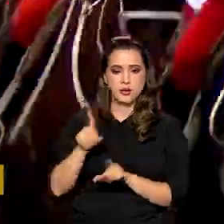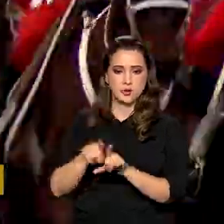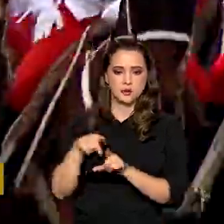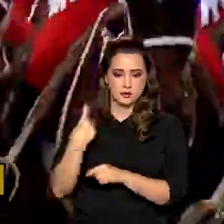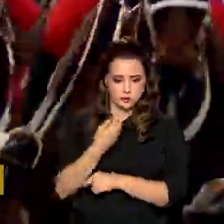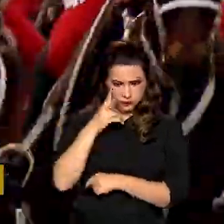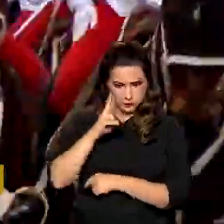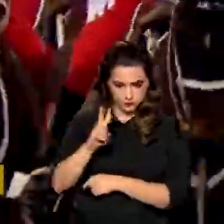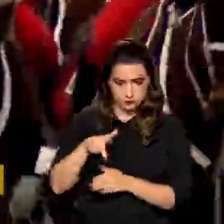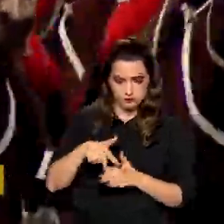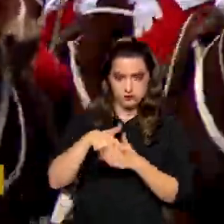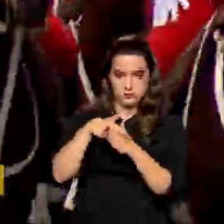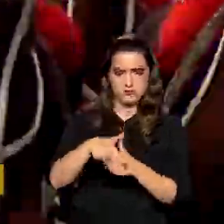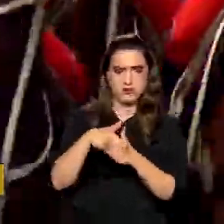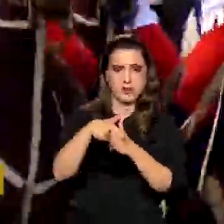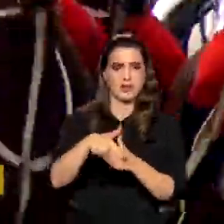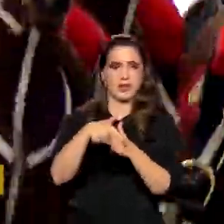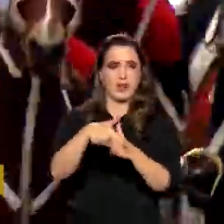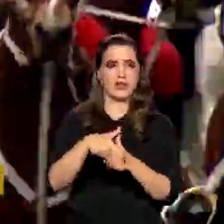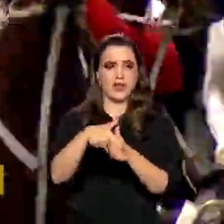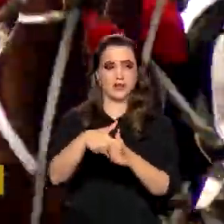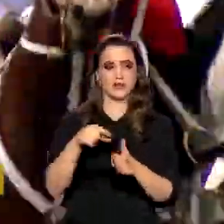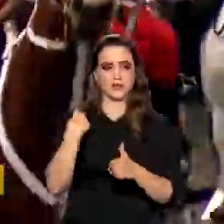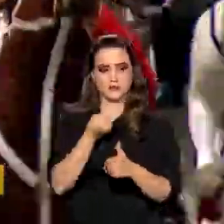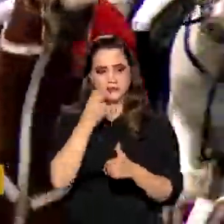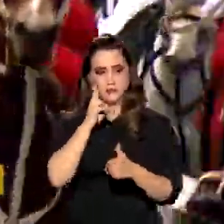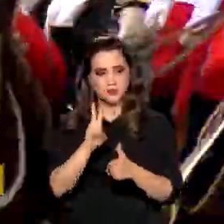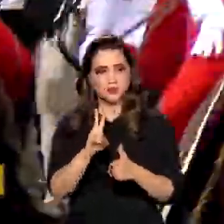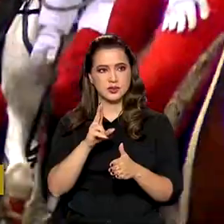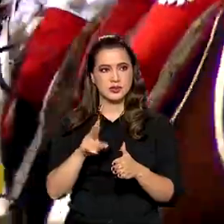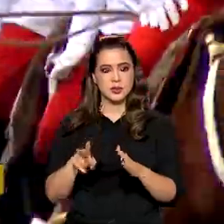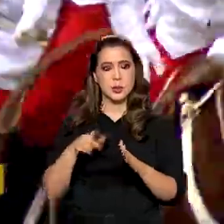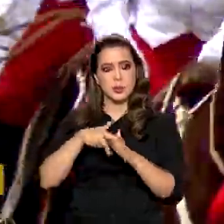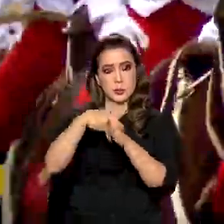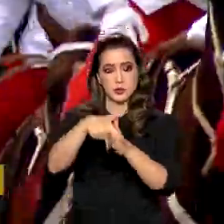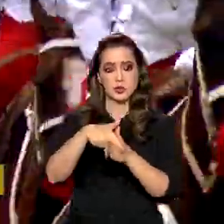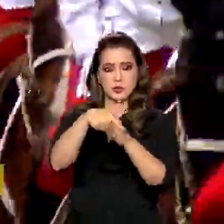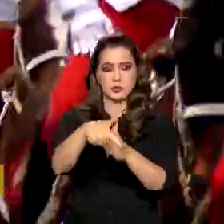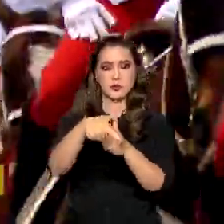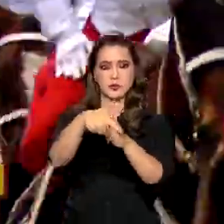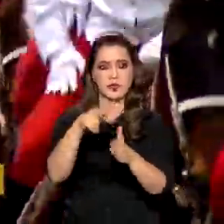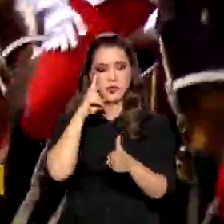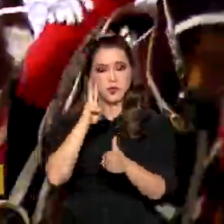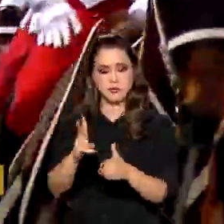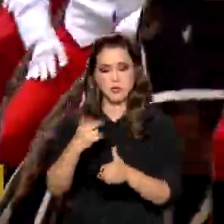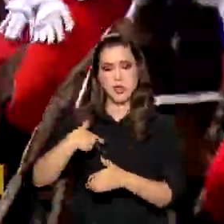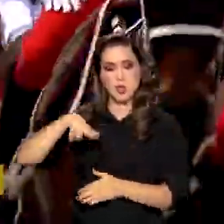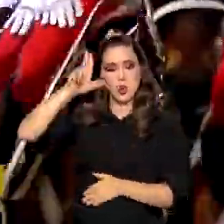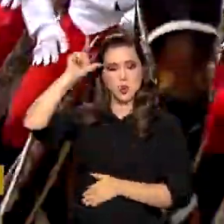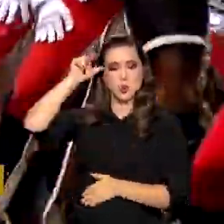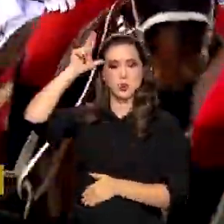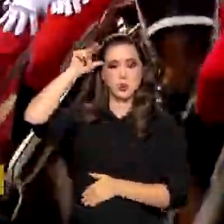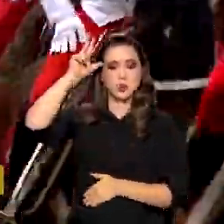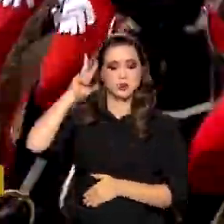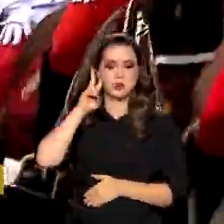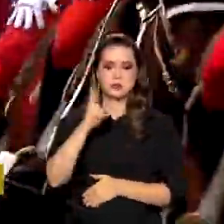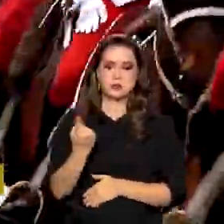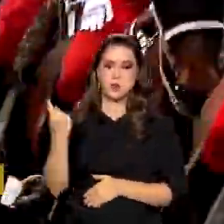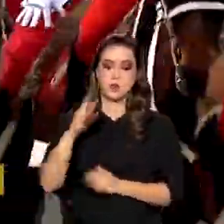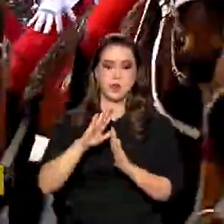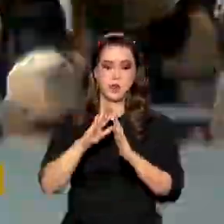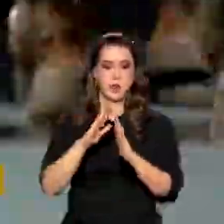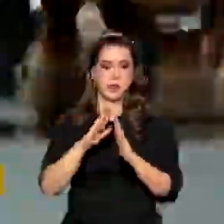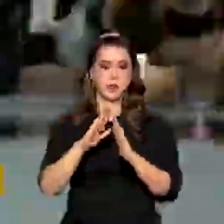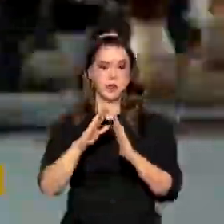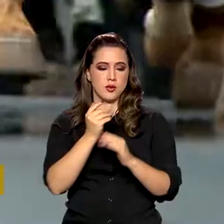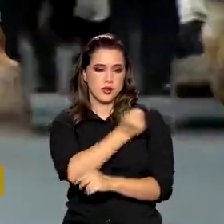dragões da independência, então o primeiro regimento de cavalaria, né, enverga o uniforme histórico. Temos os alunos do Colégio Militar